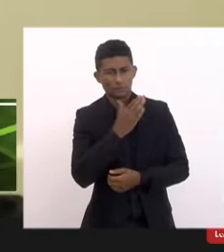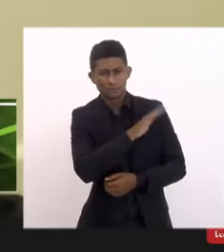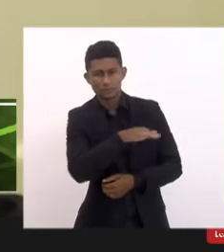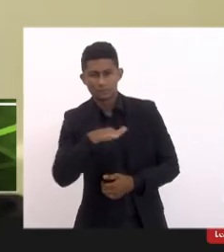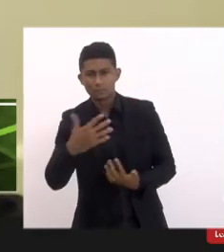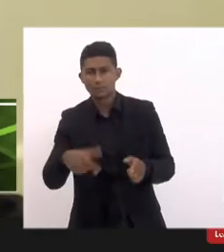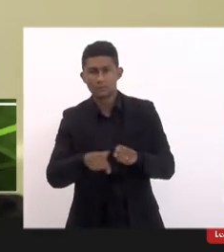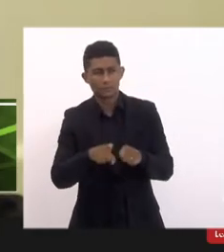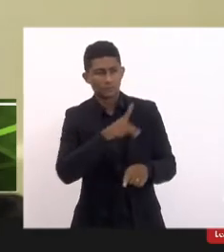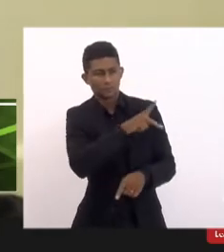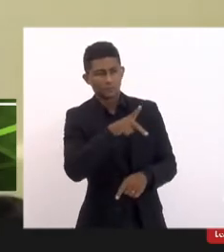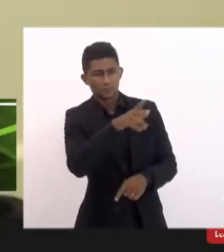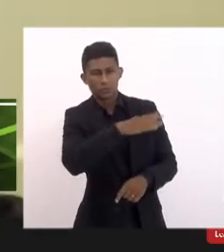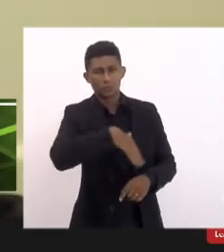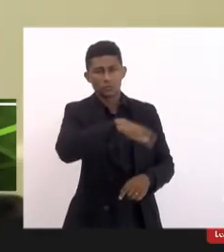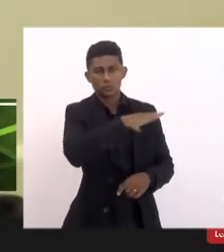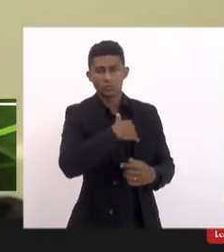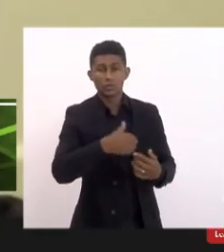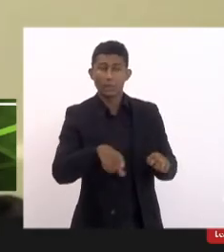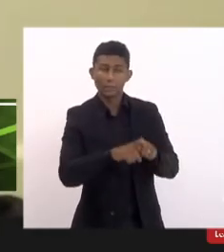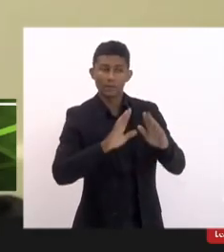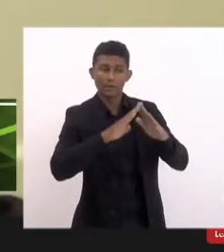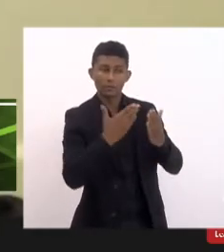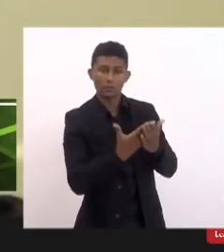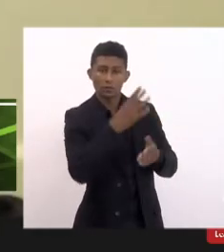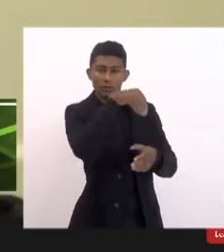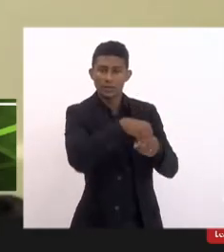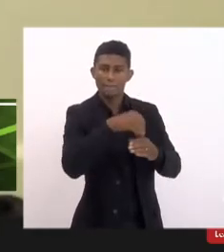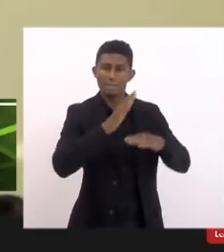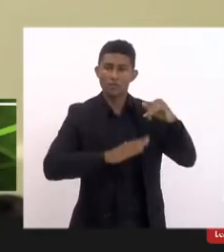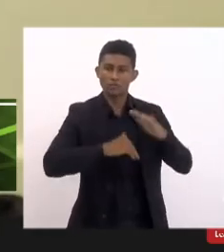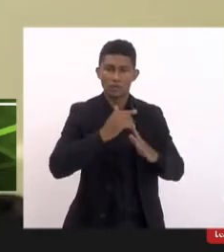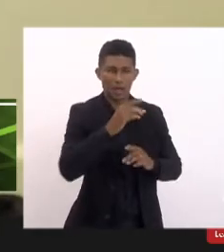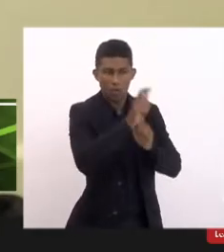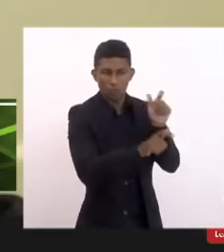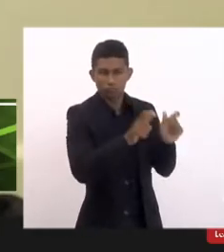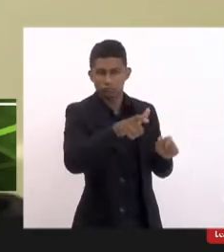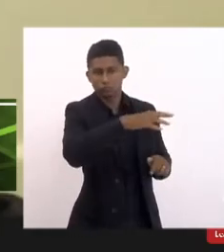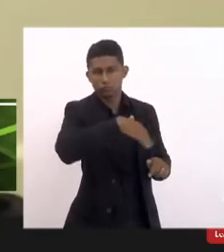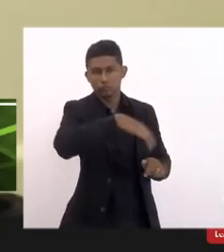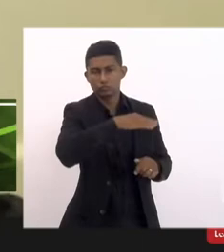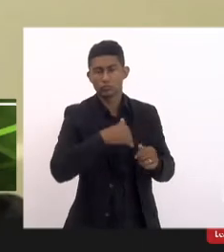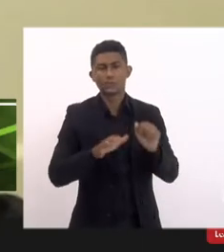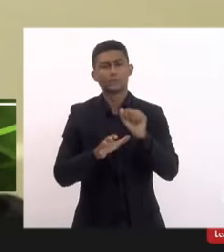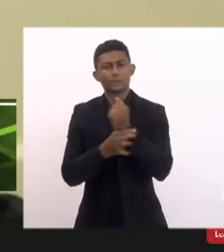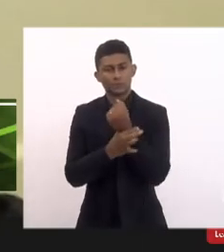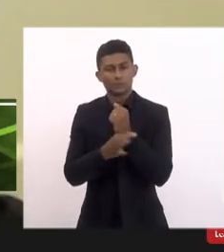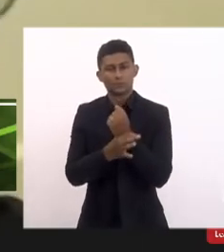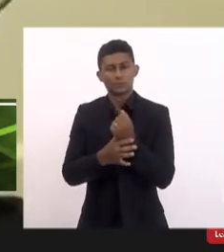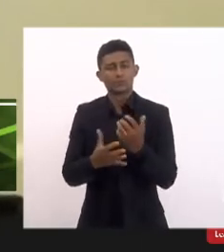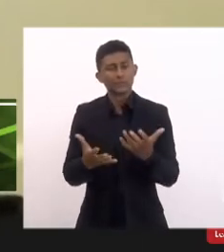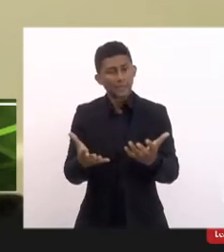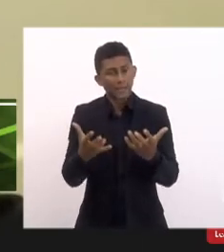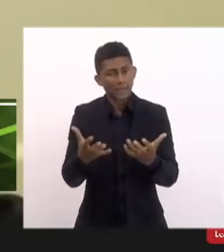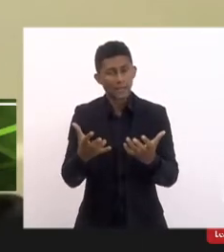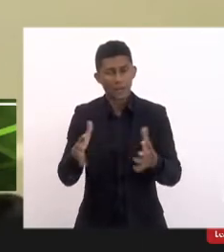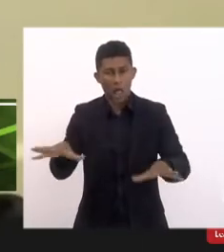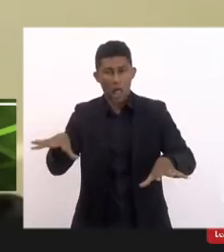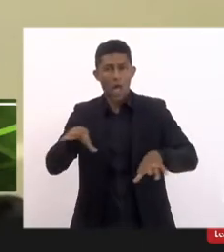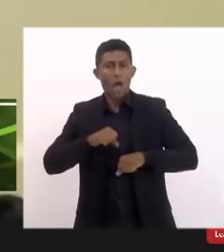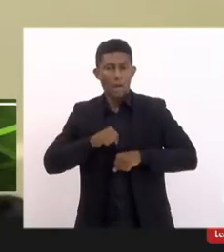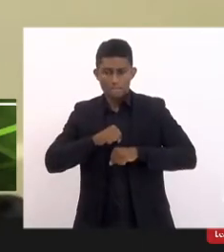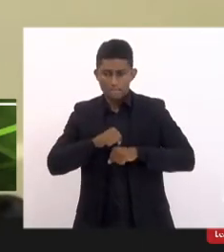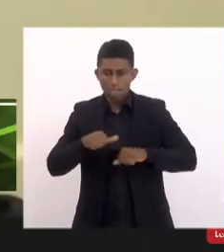profissionais, né, professores e dos demais profissionais da escola, para evitar a disseminação do vírus na escola. Em relação ao